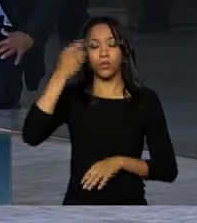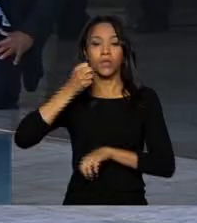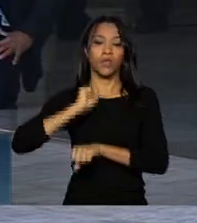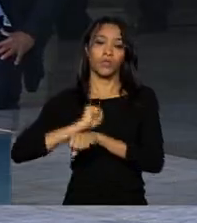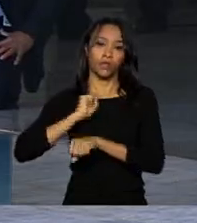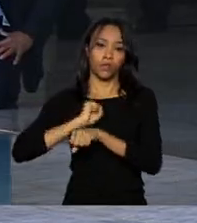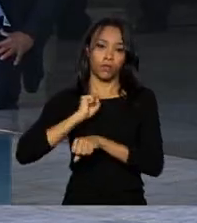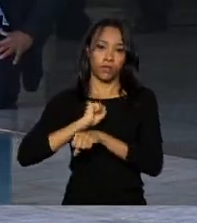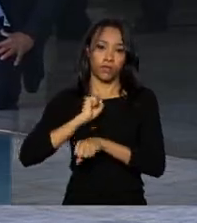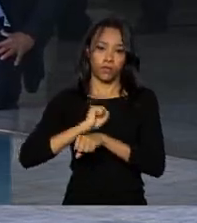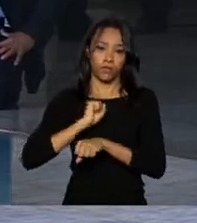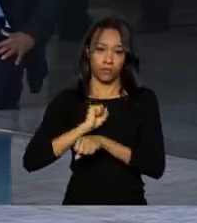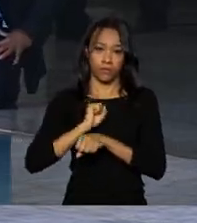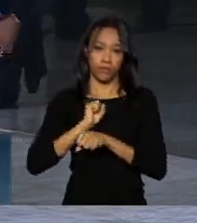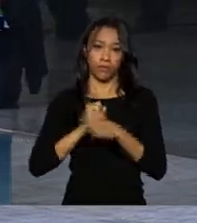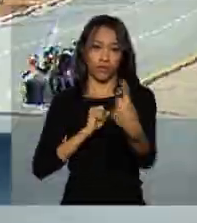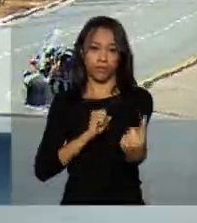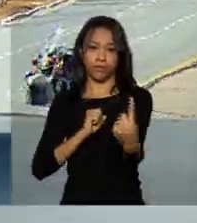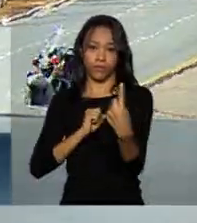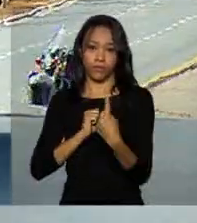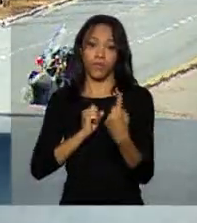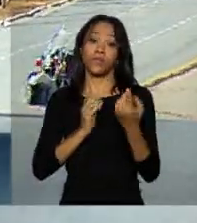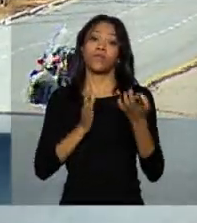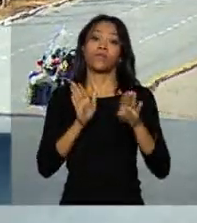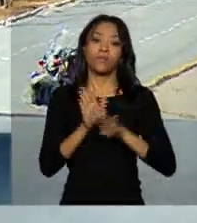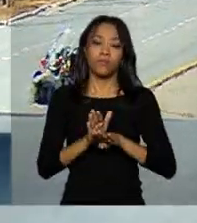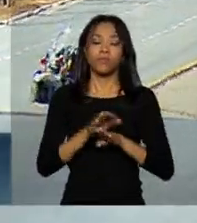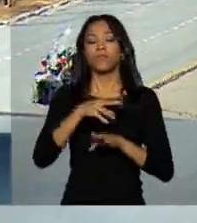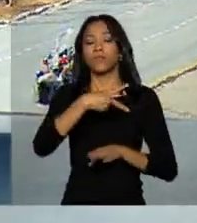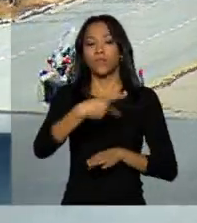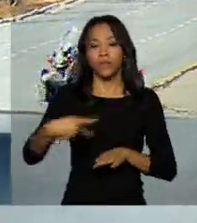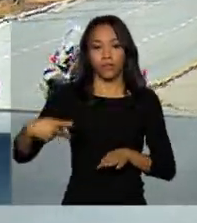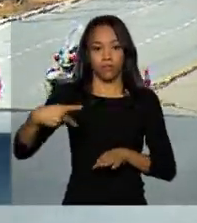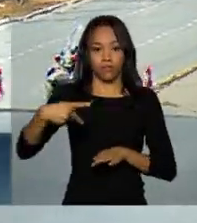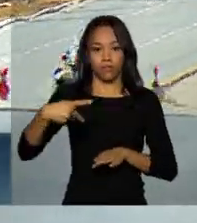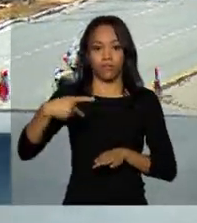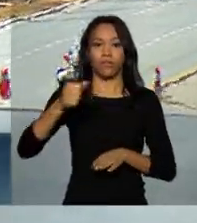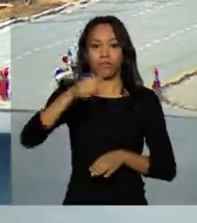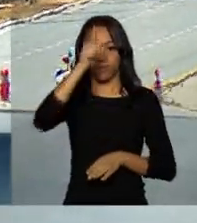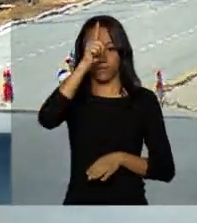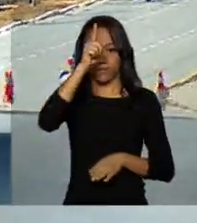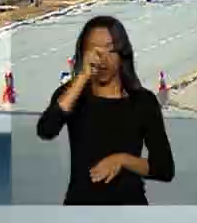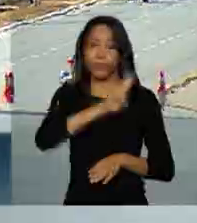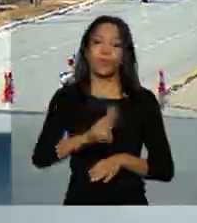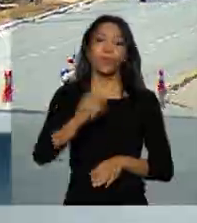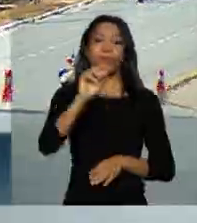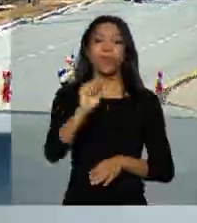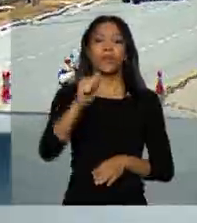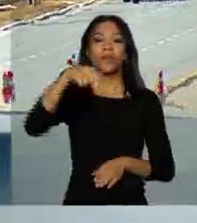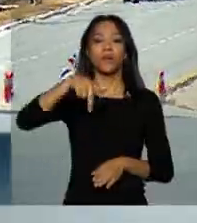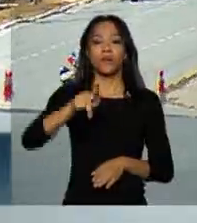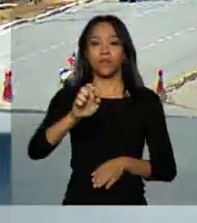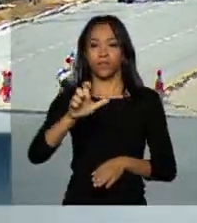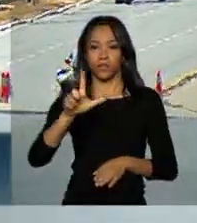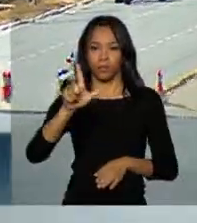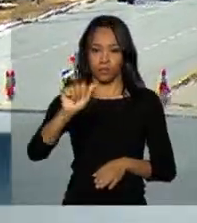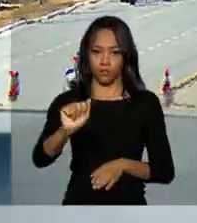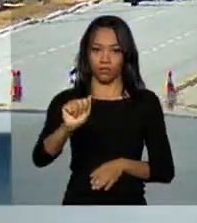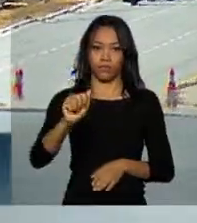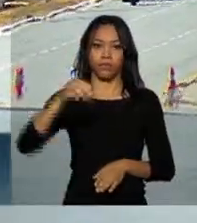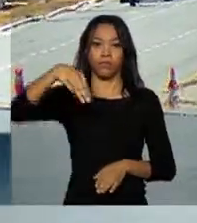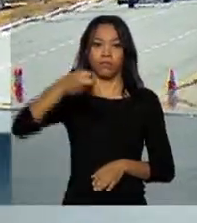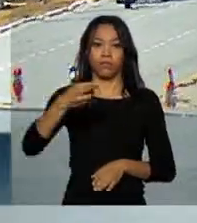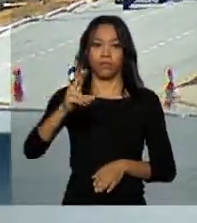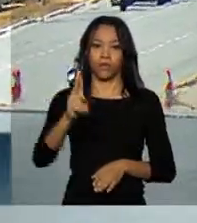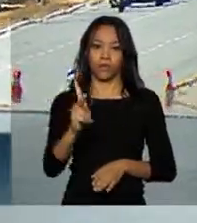aguarda a visita oficial da chefe de governo alemã, Angela Merkel.